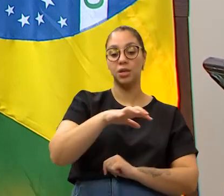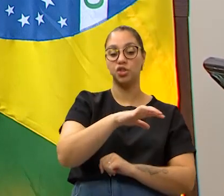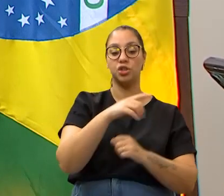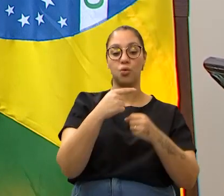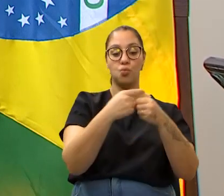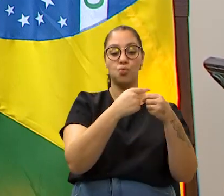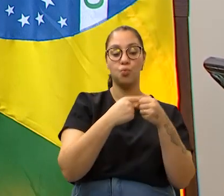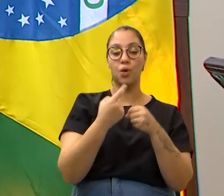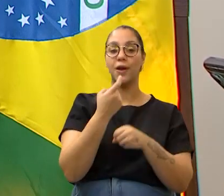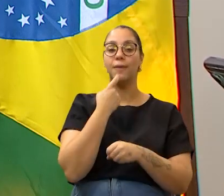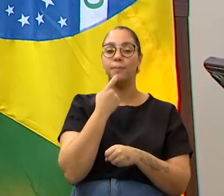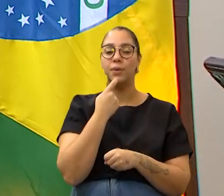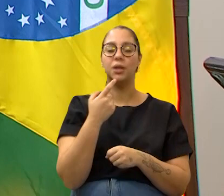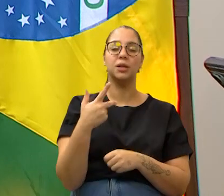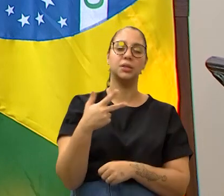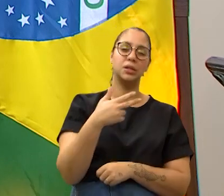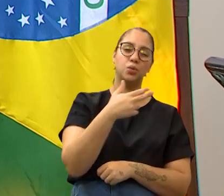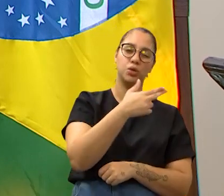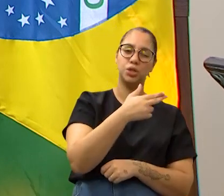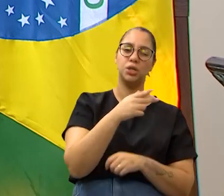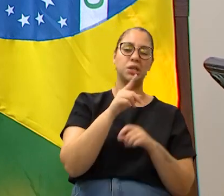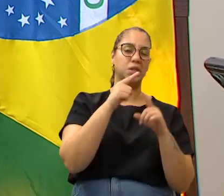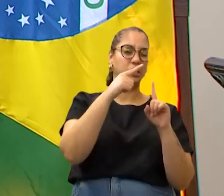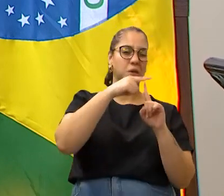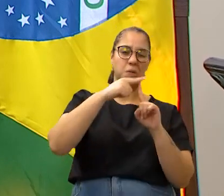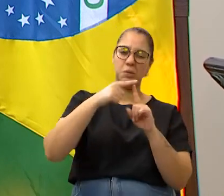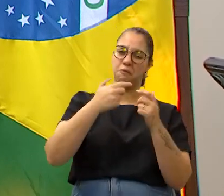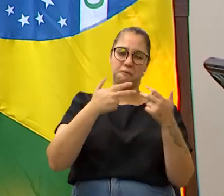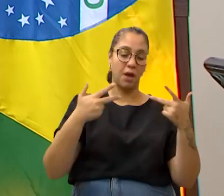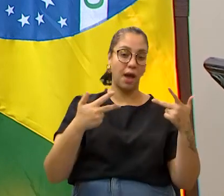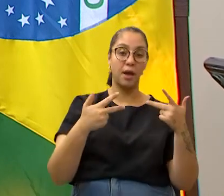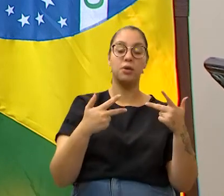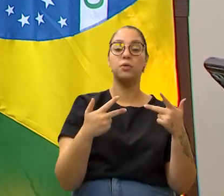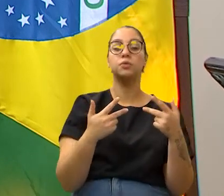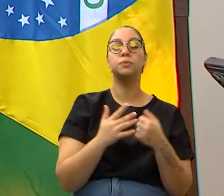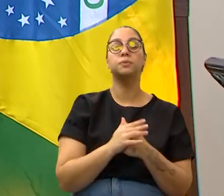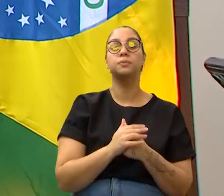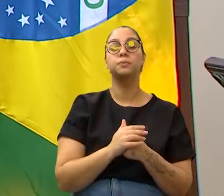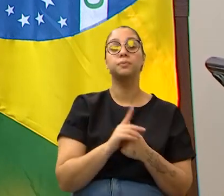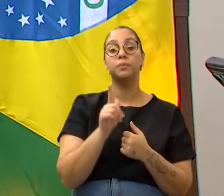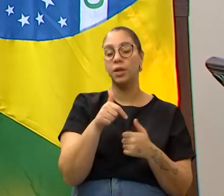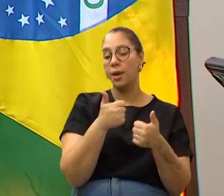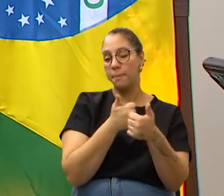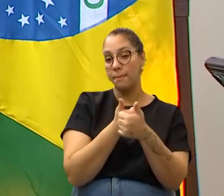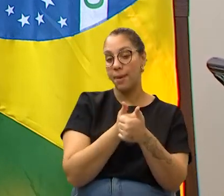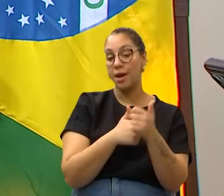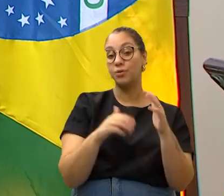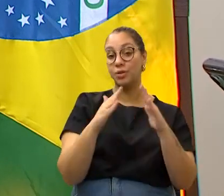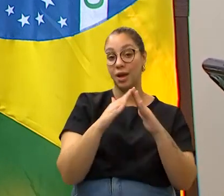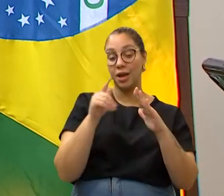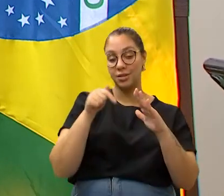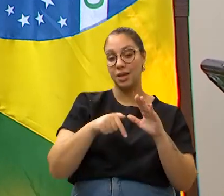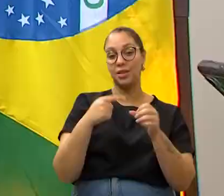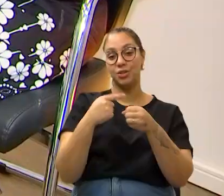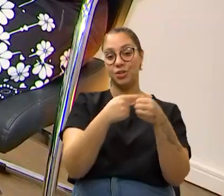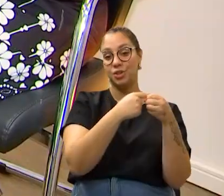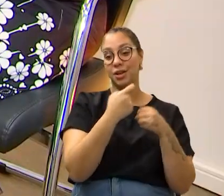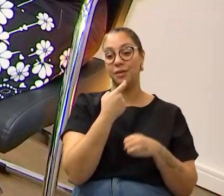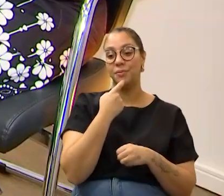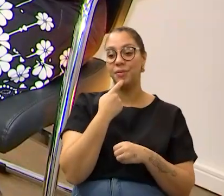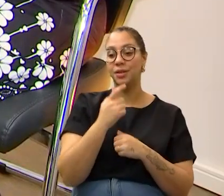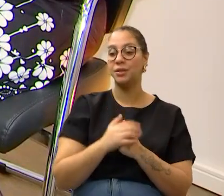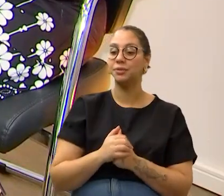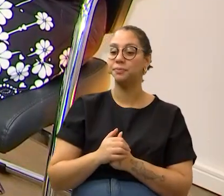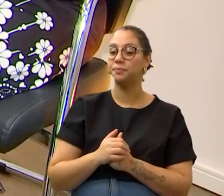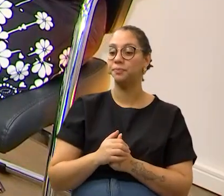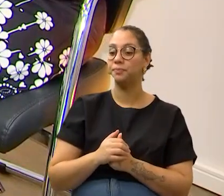Campinas para cirurgias de várias especialidades, ficando perto de casa, na nossa região. Quando a